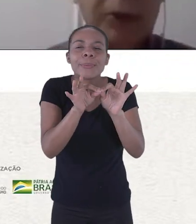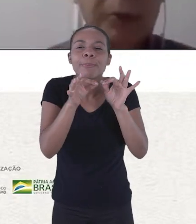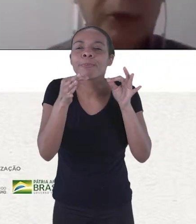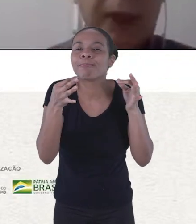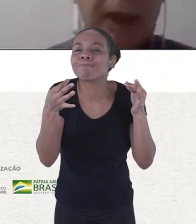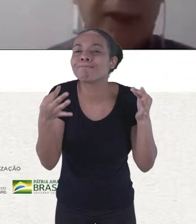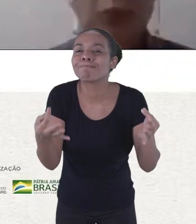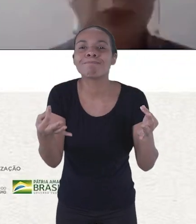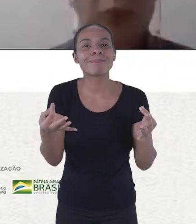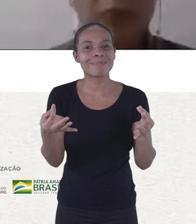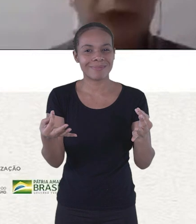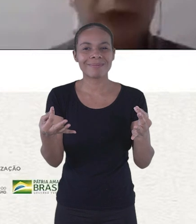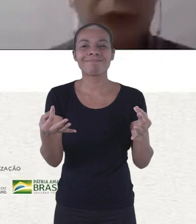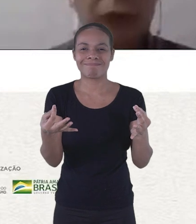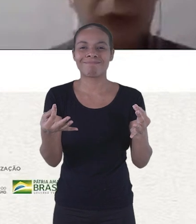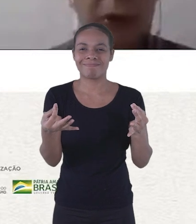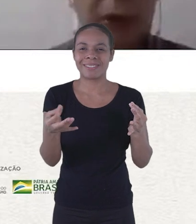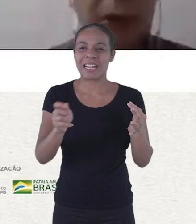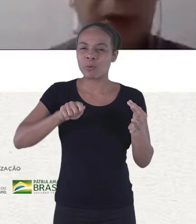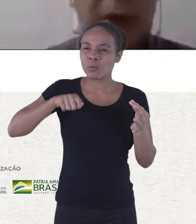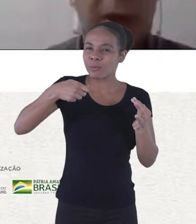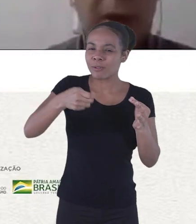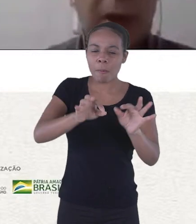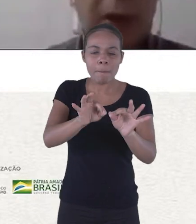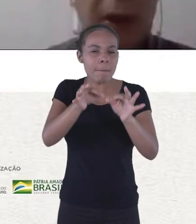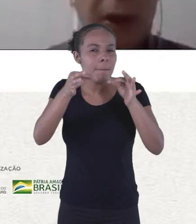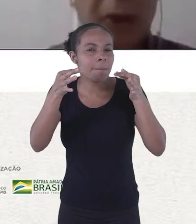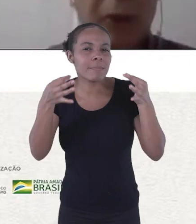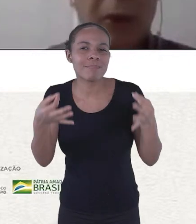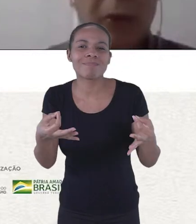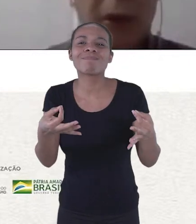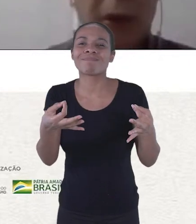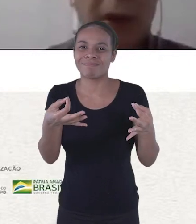Uma grande humildade. E a palavra humildade vem de humus.